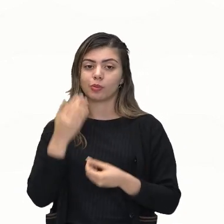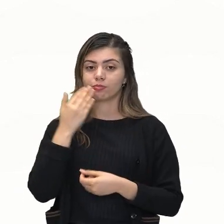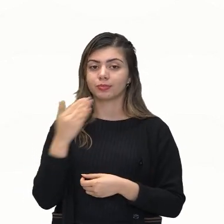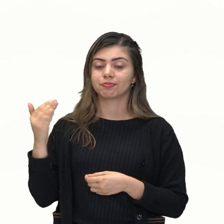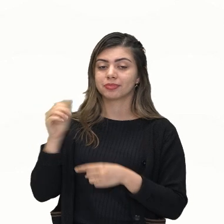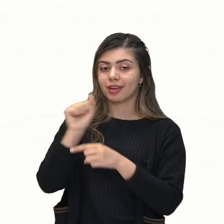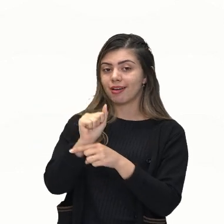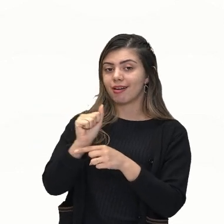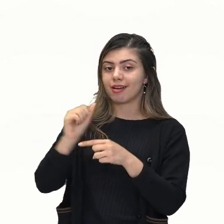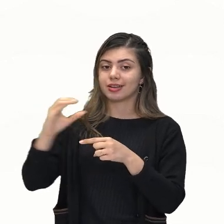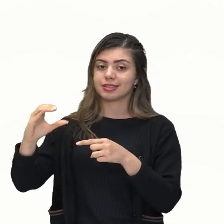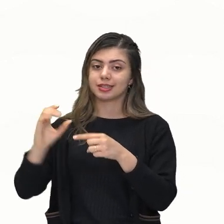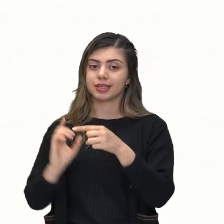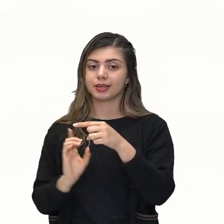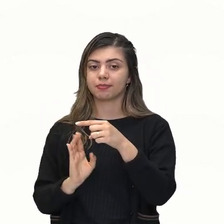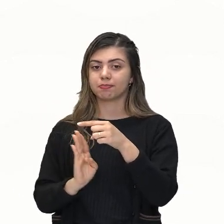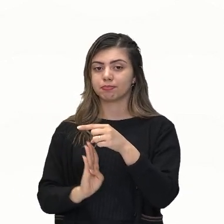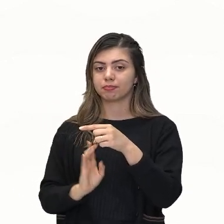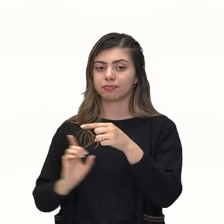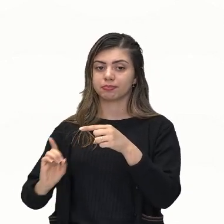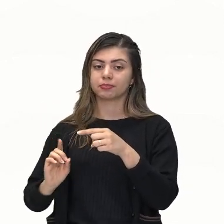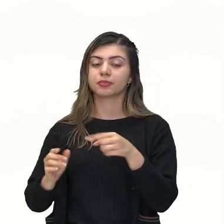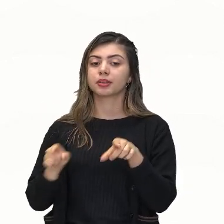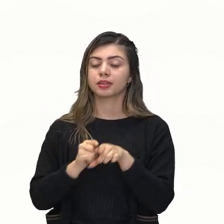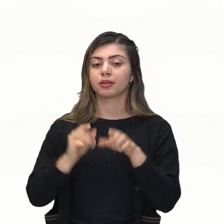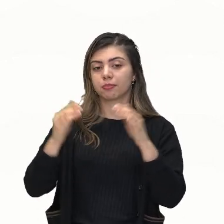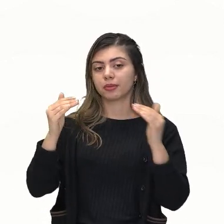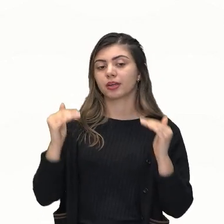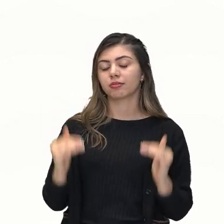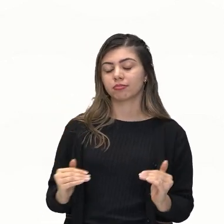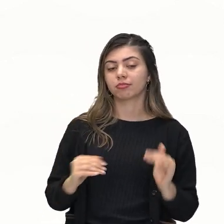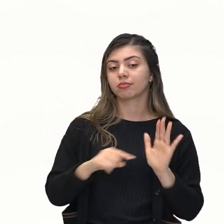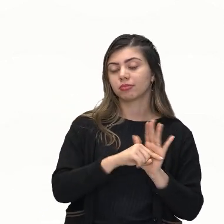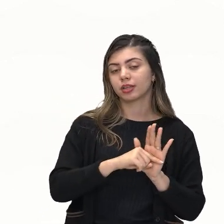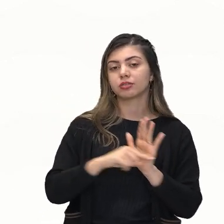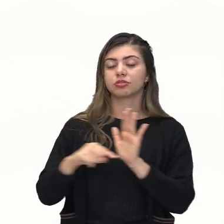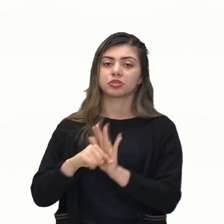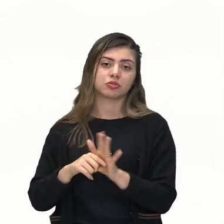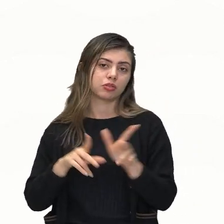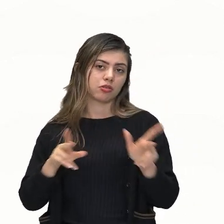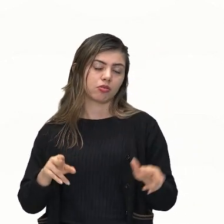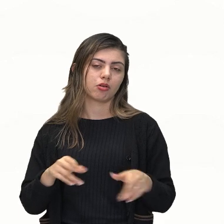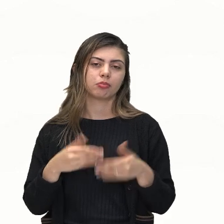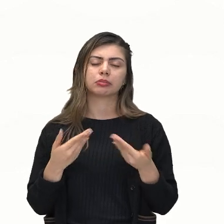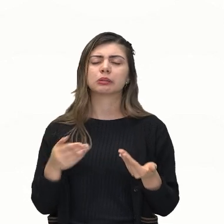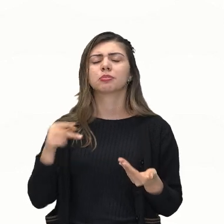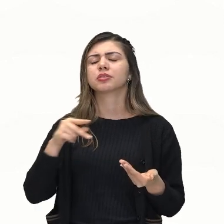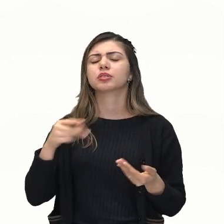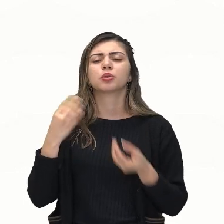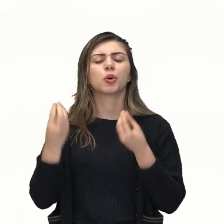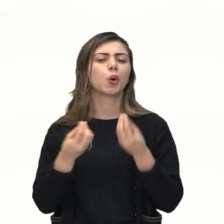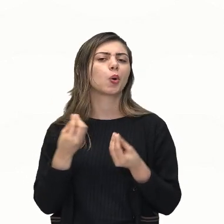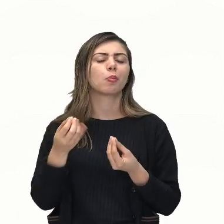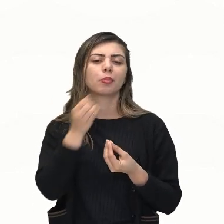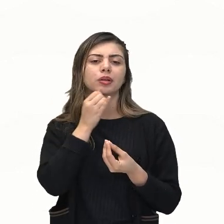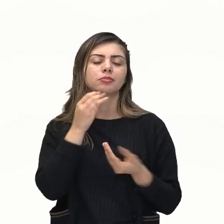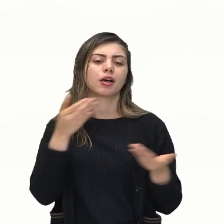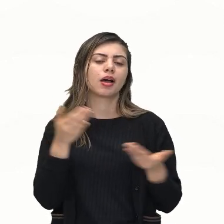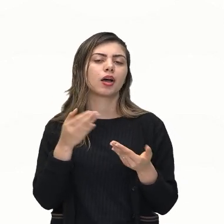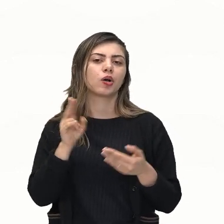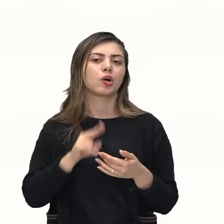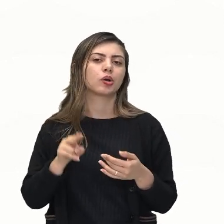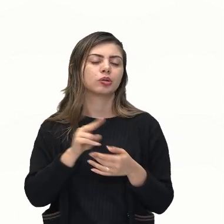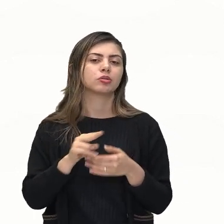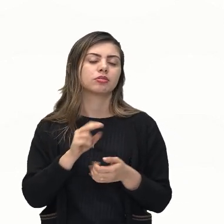C sobre D. A mesma coisa vale aqui para a subtração. Professor, como é que eu faço então para aplicar essa